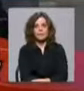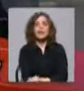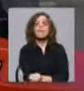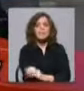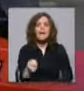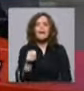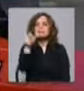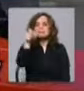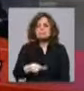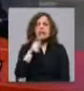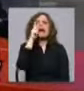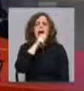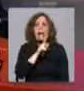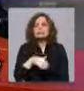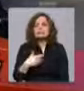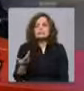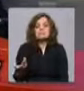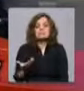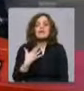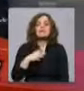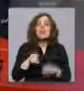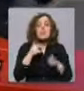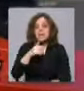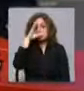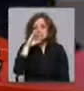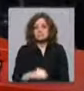é nem quais as suas motivações.